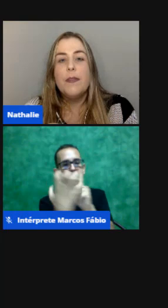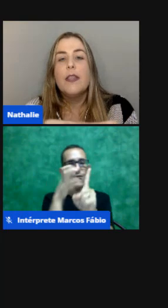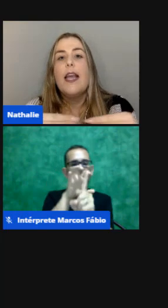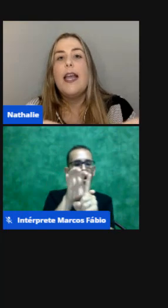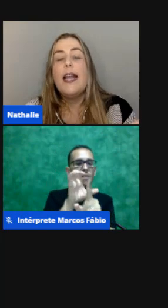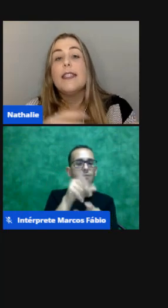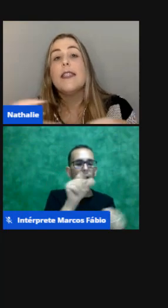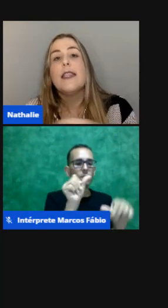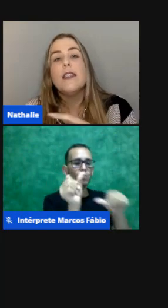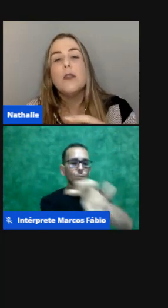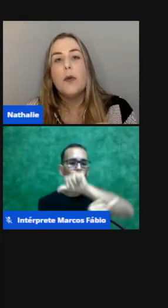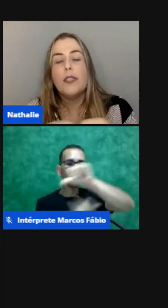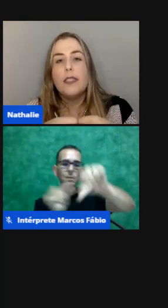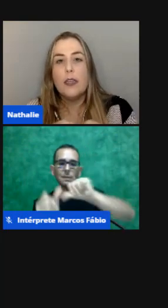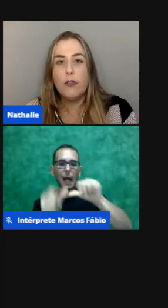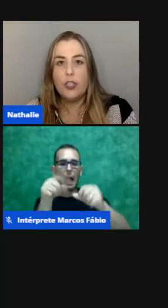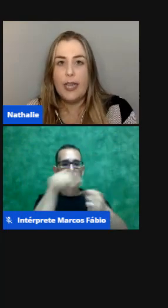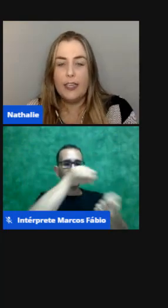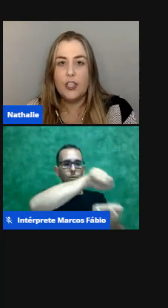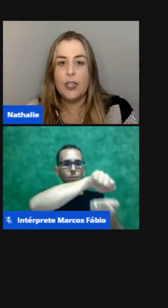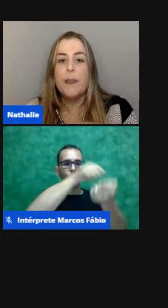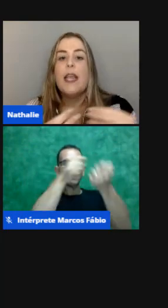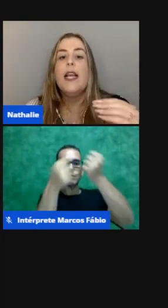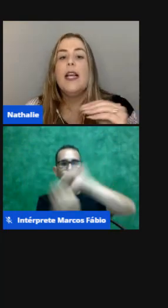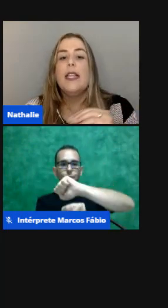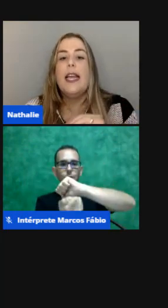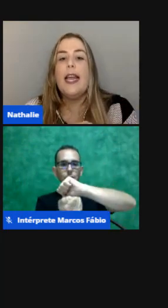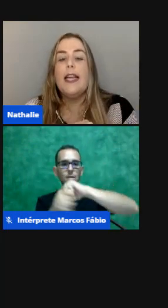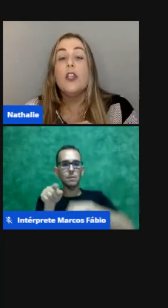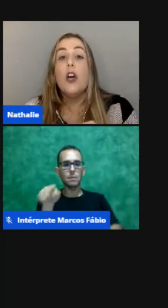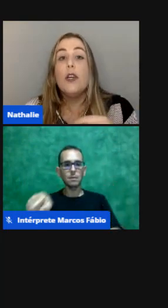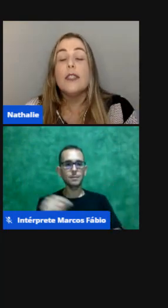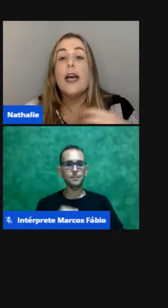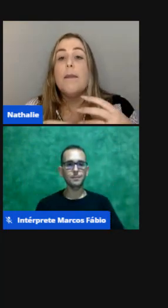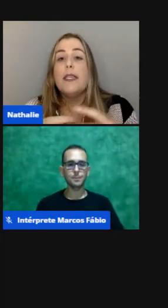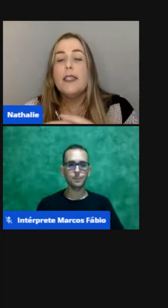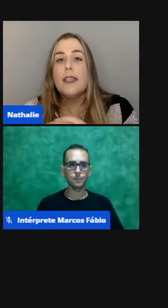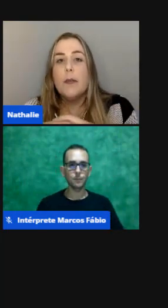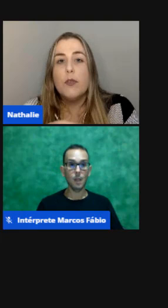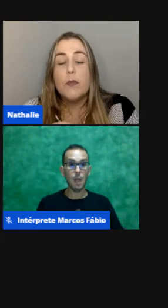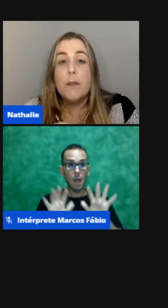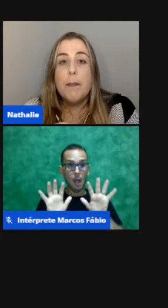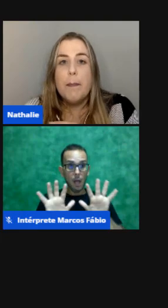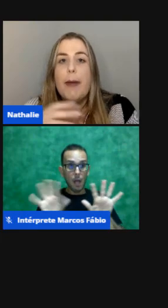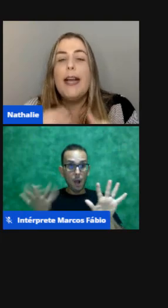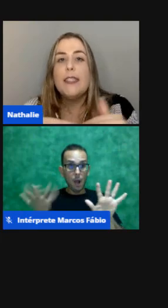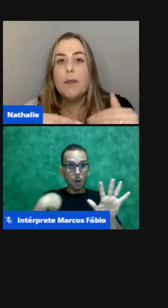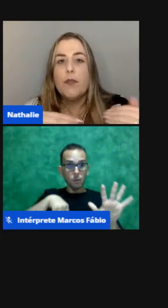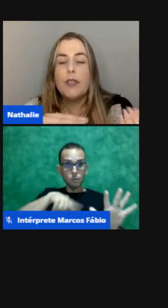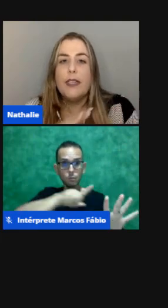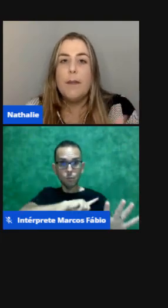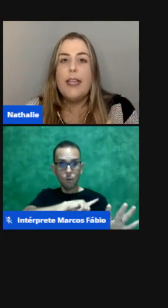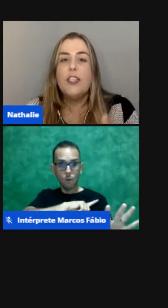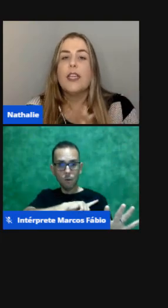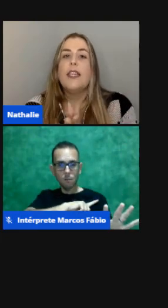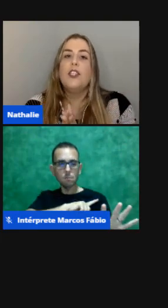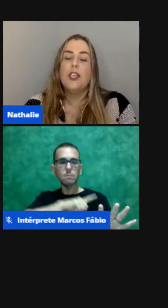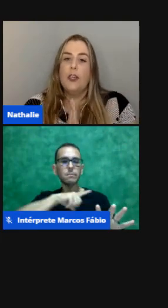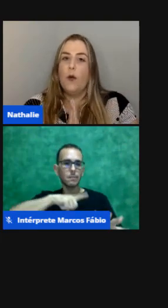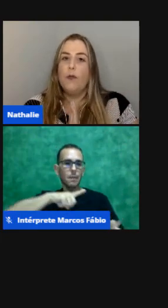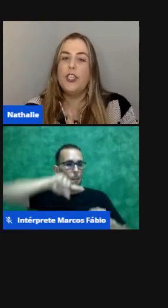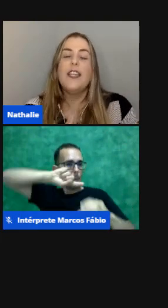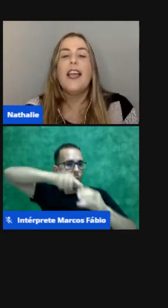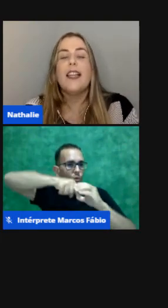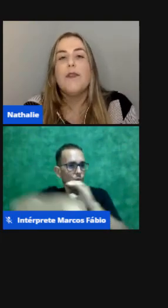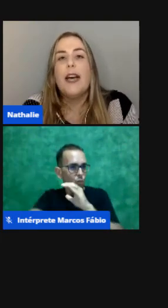transformar essa transposição didática. Nós apresentamos mais aprofundadamente, a